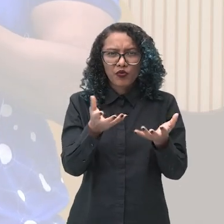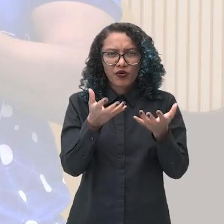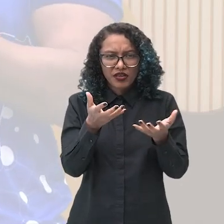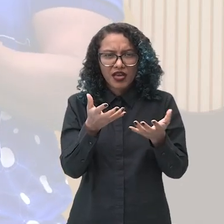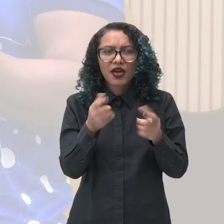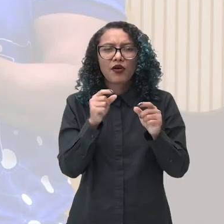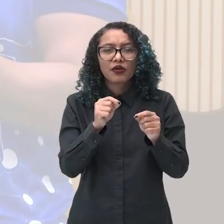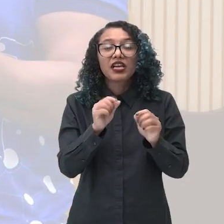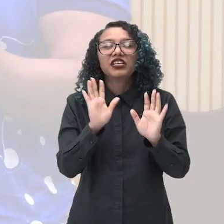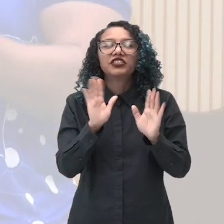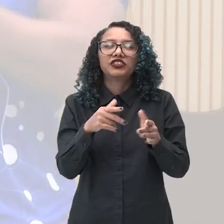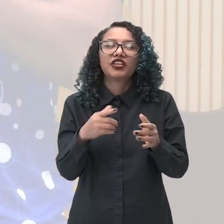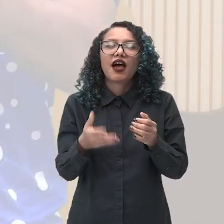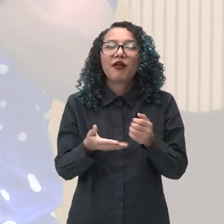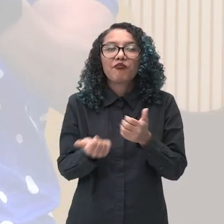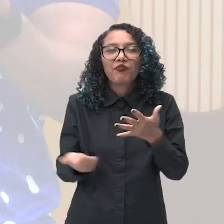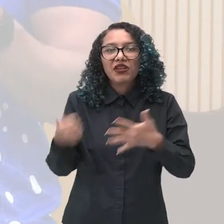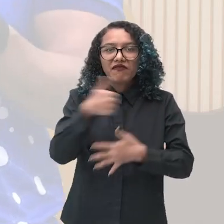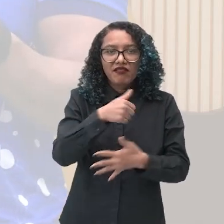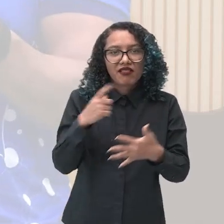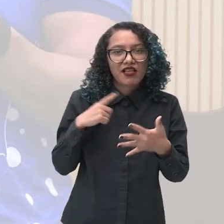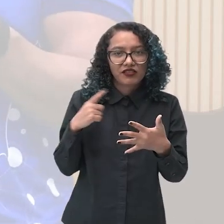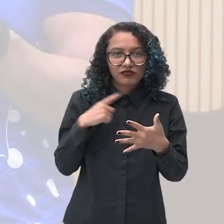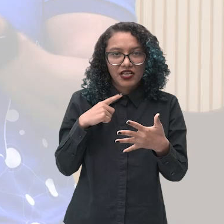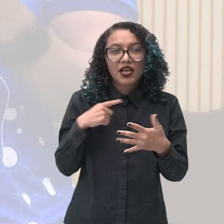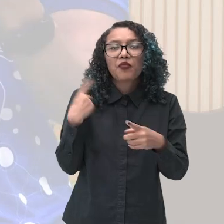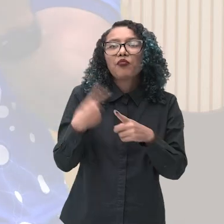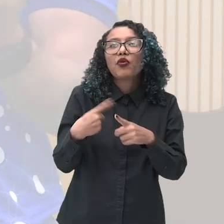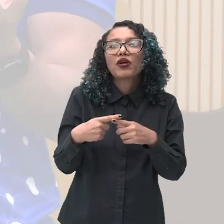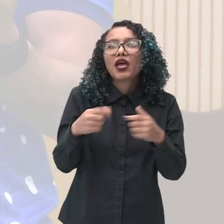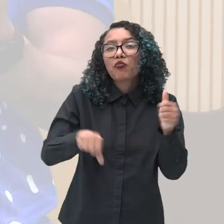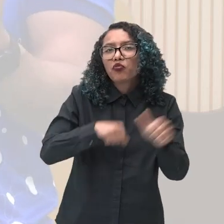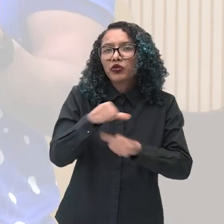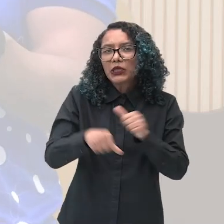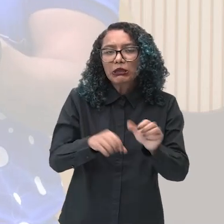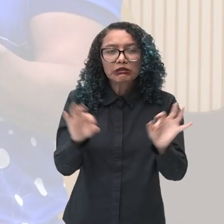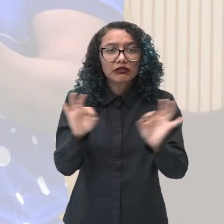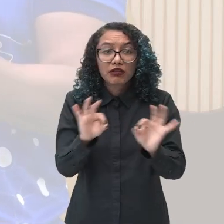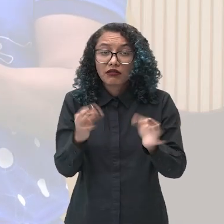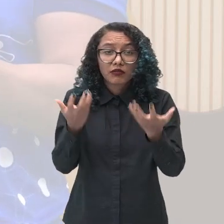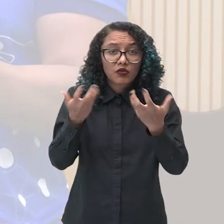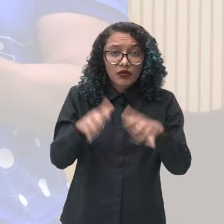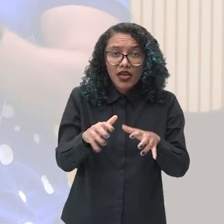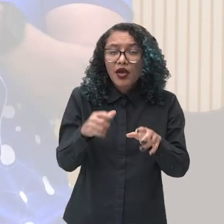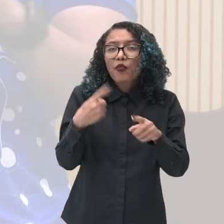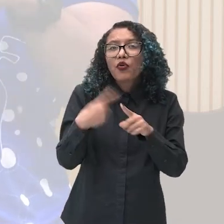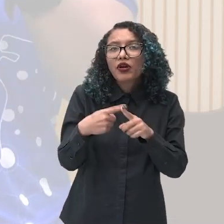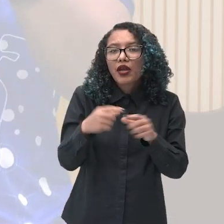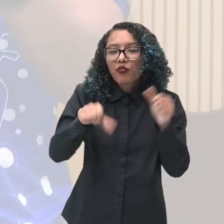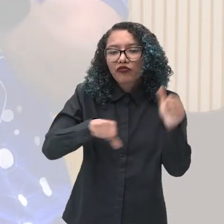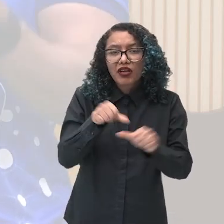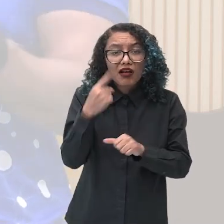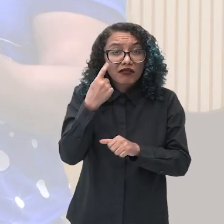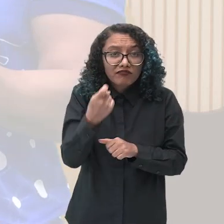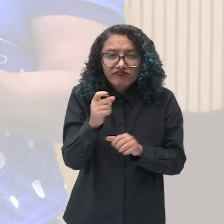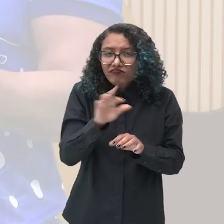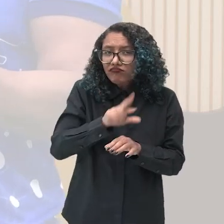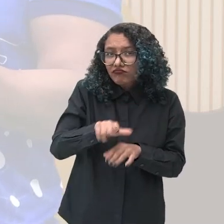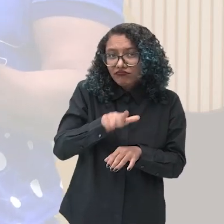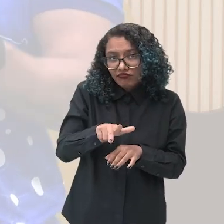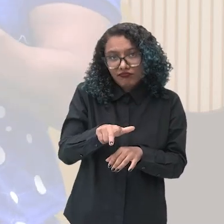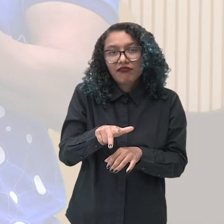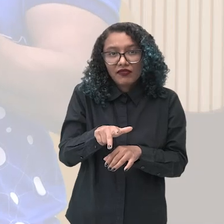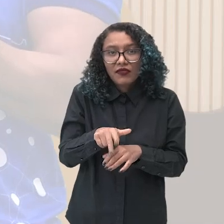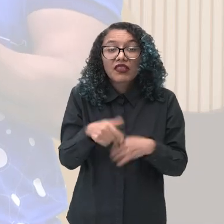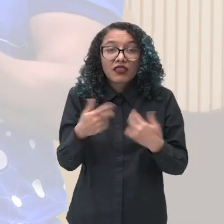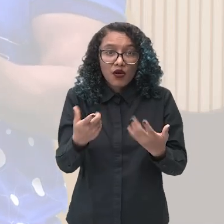dessa estrutura social. Então, eles não querem a mudança, tá bom? E para eles a mudança não é interessante. Então, a gente tem esse tipo de movimento